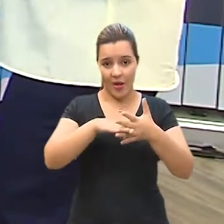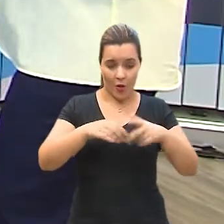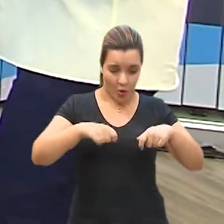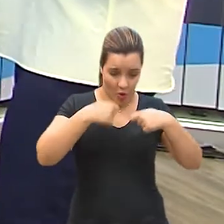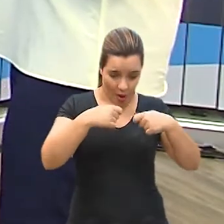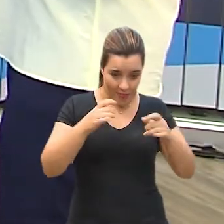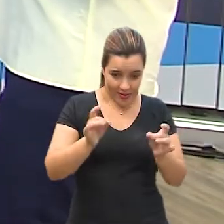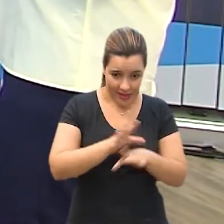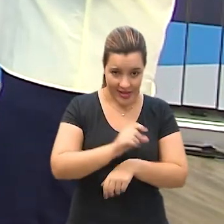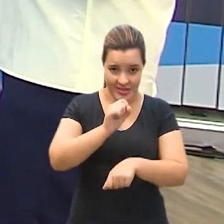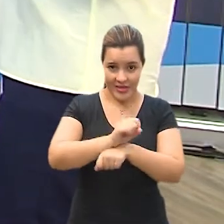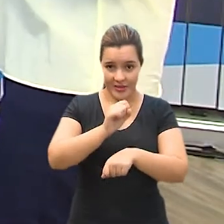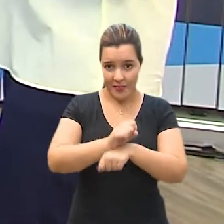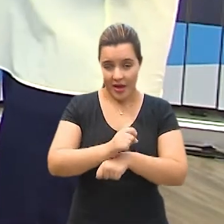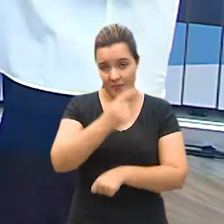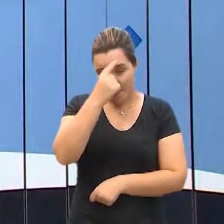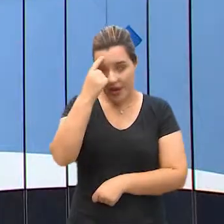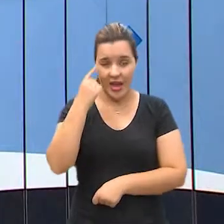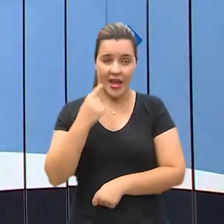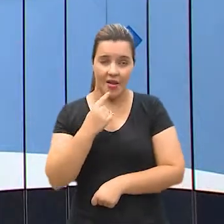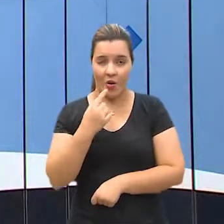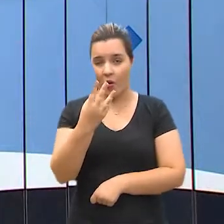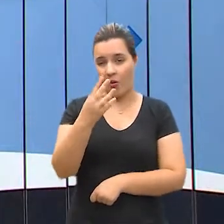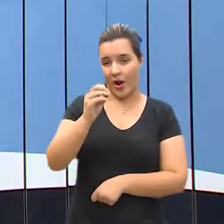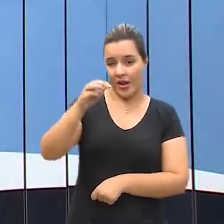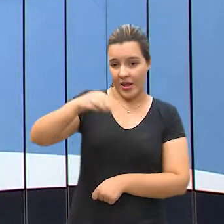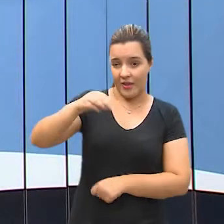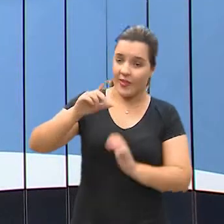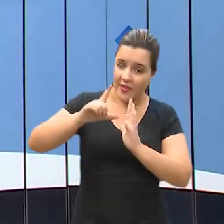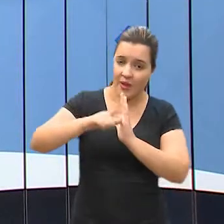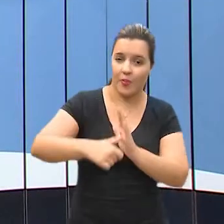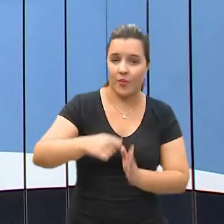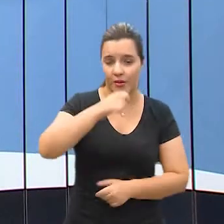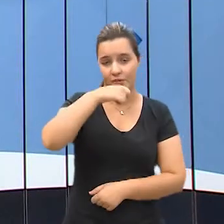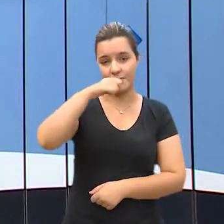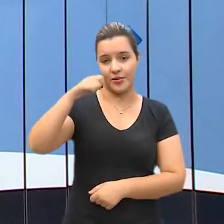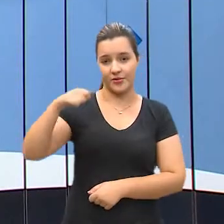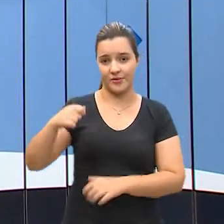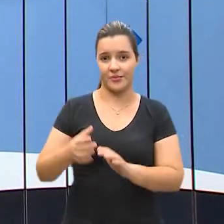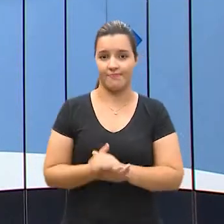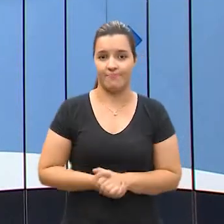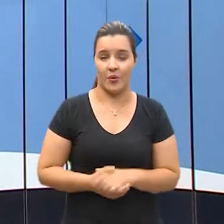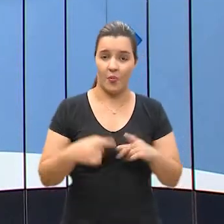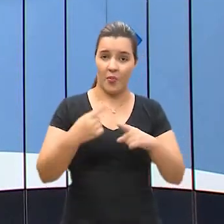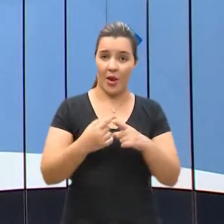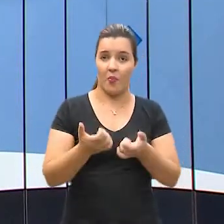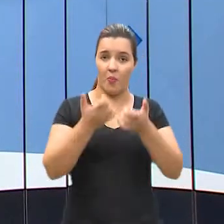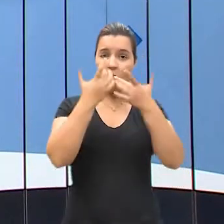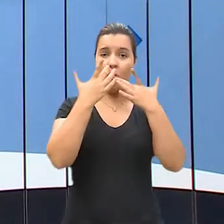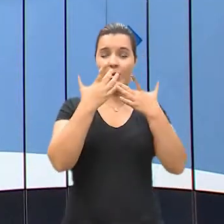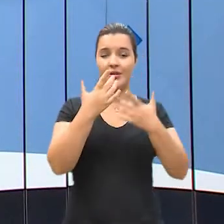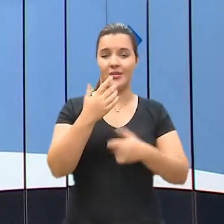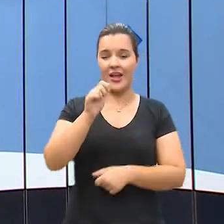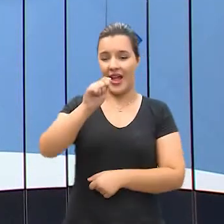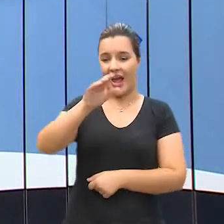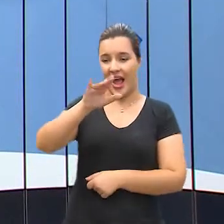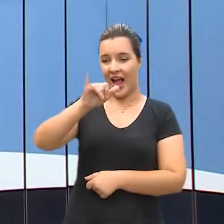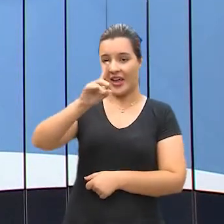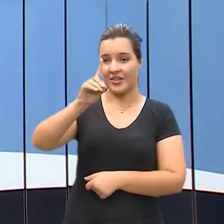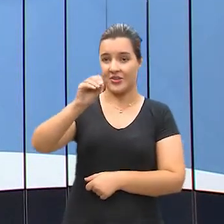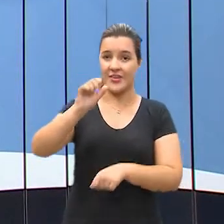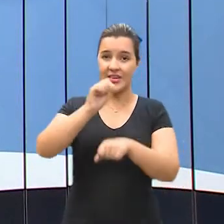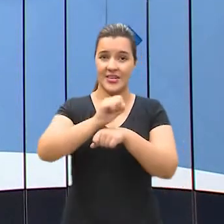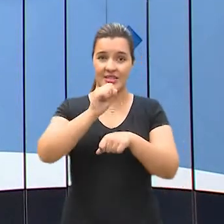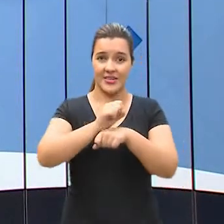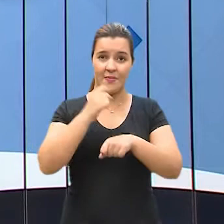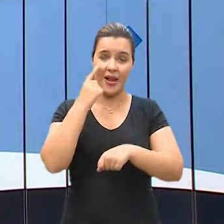Que importante isso, doutora. Eu mesmo não sabia de ter que esperar pelo menos meia hora aí para escovar os dentes. Na correria do dia a dia a gente já come, já vai pro